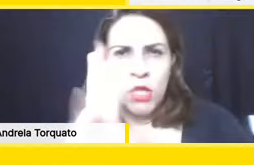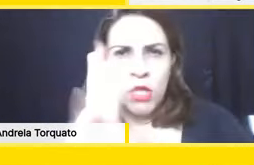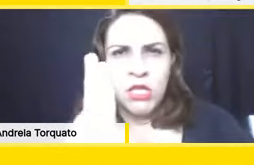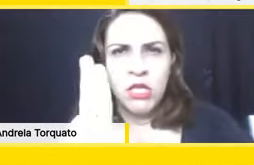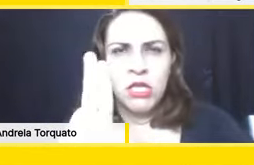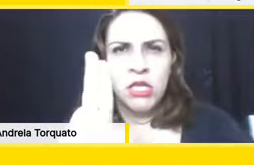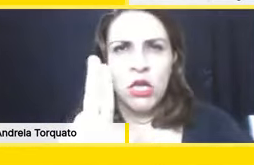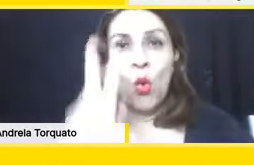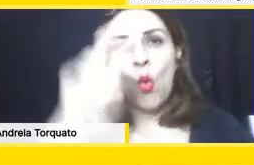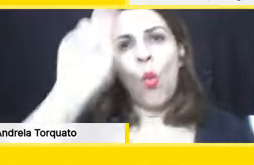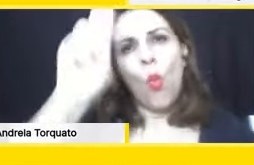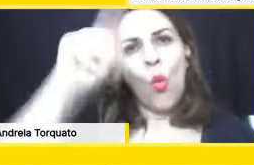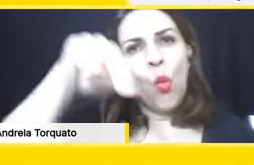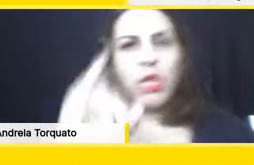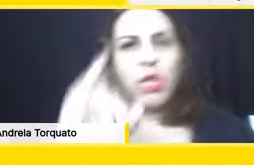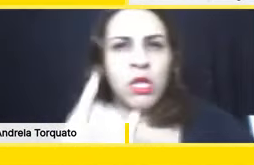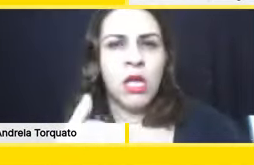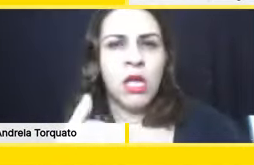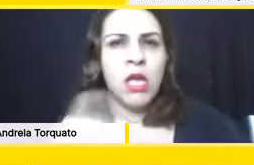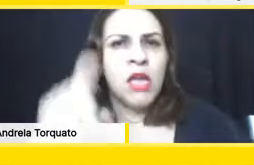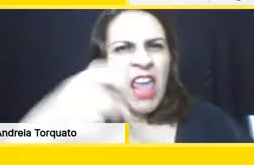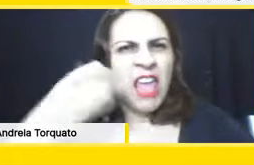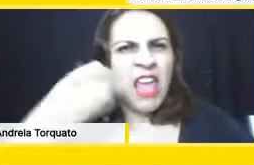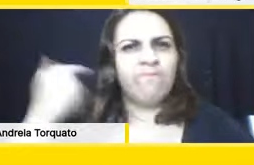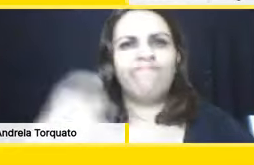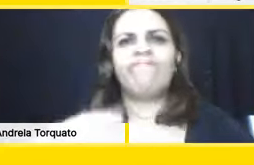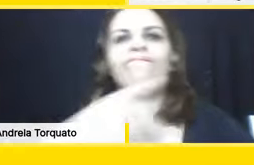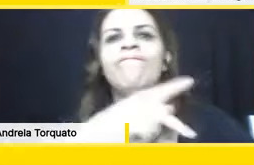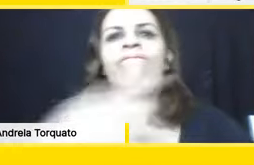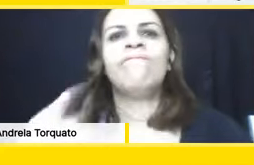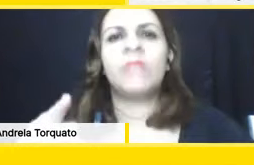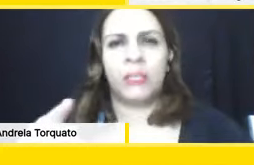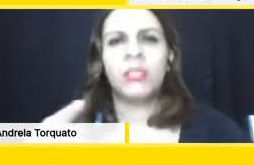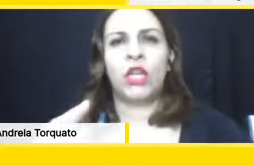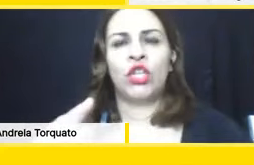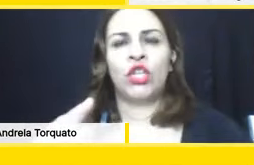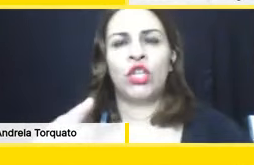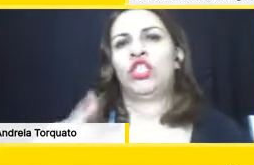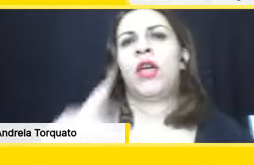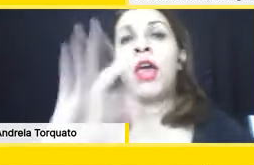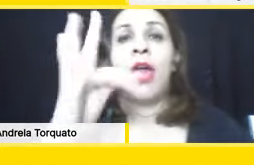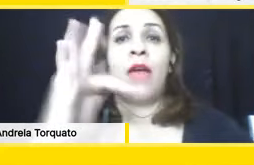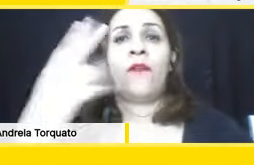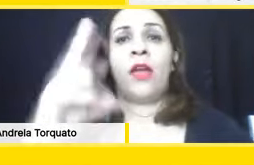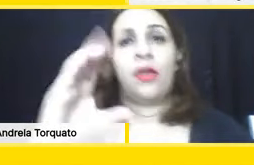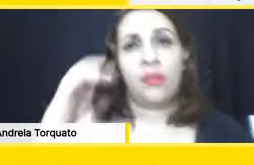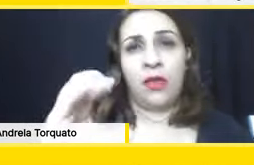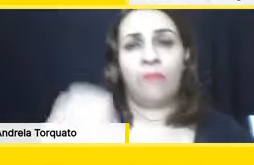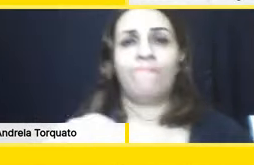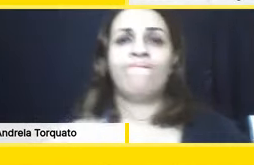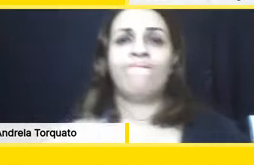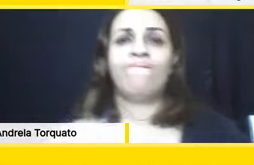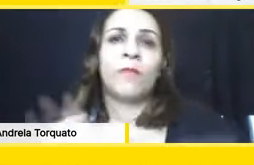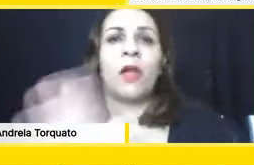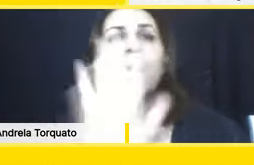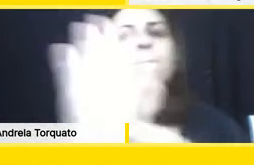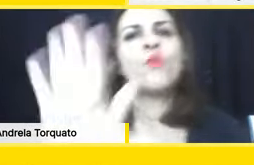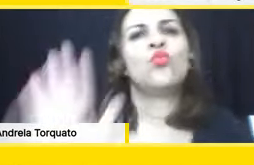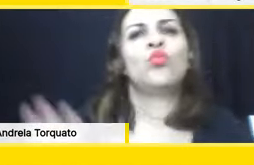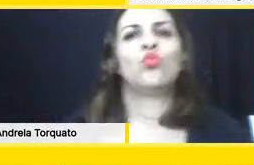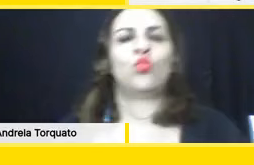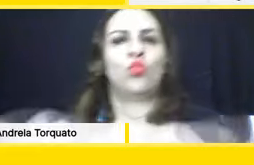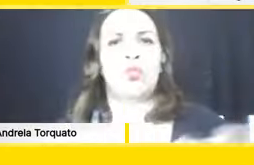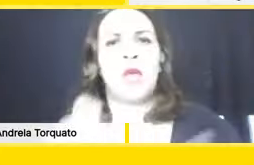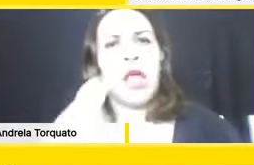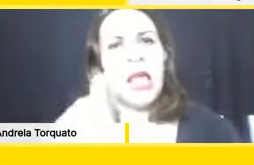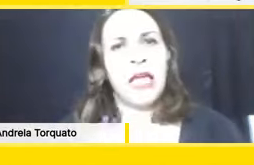quando o ex-presidente Fernando Henrique ainda era presidente da República. Nós apresentamos ao então falecido, agora